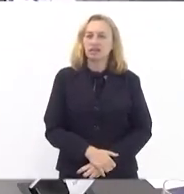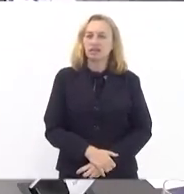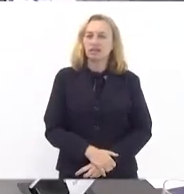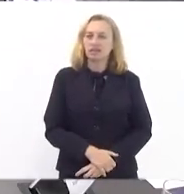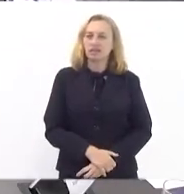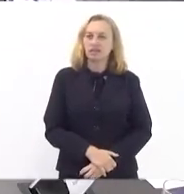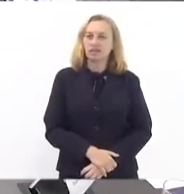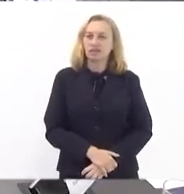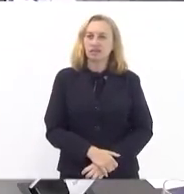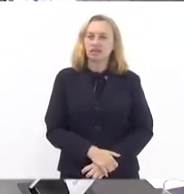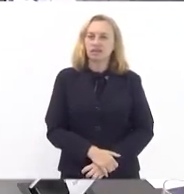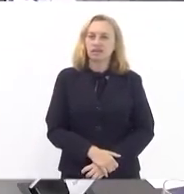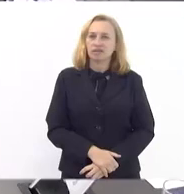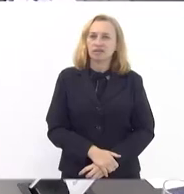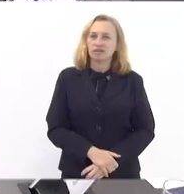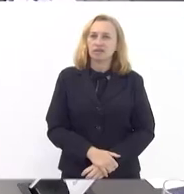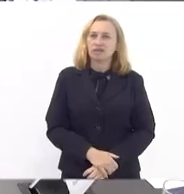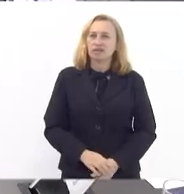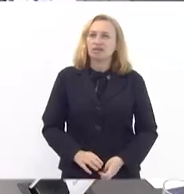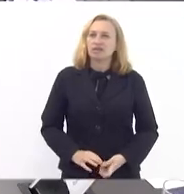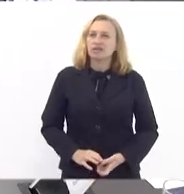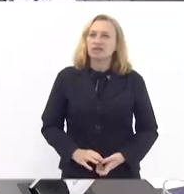E aí